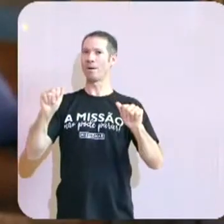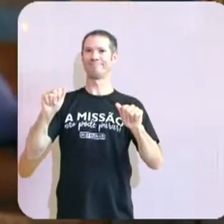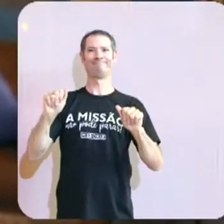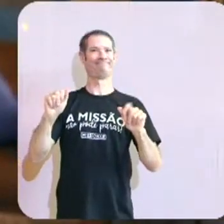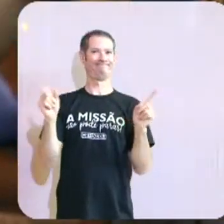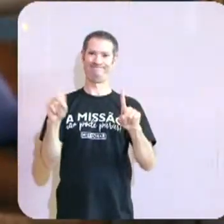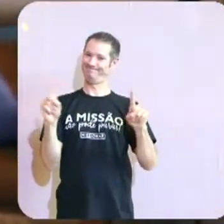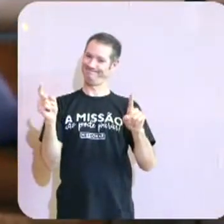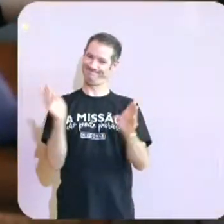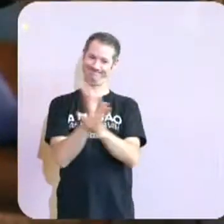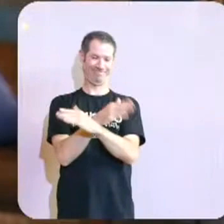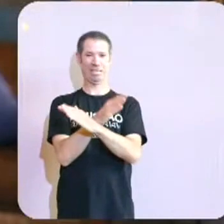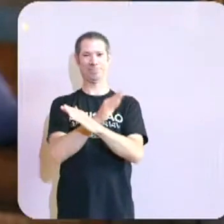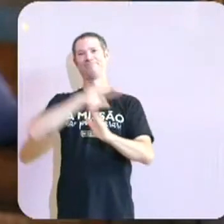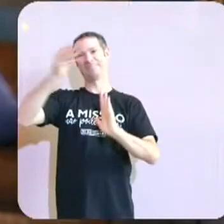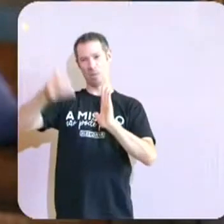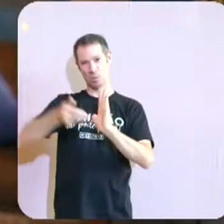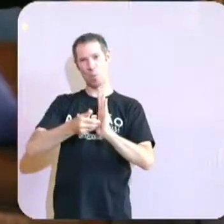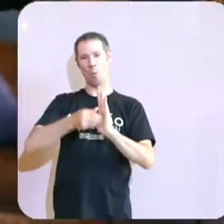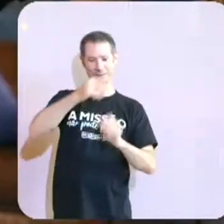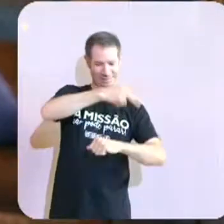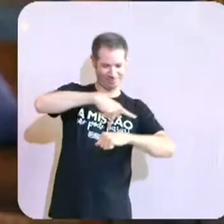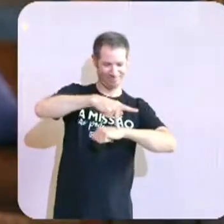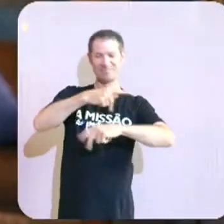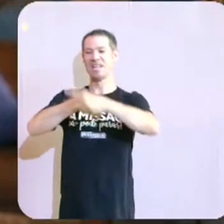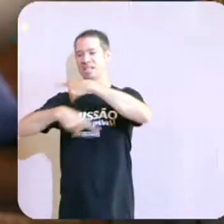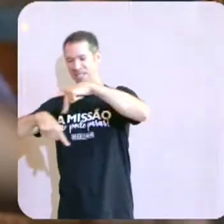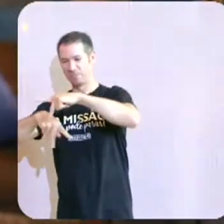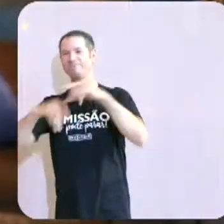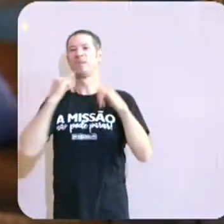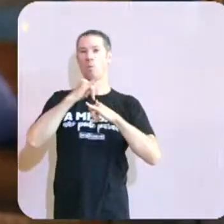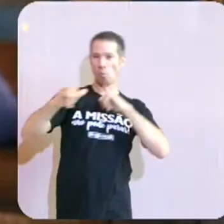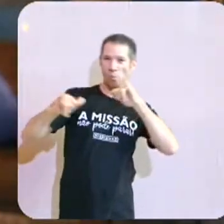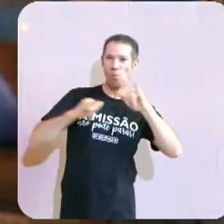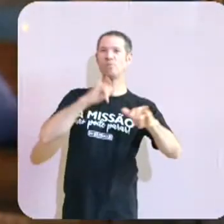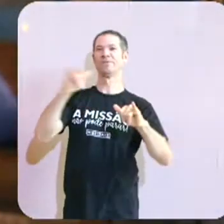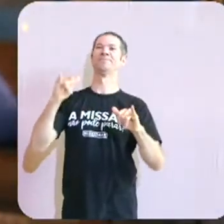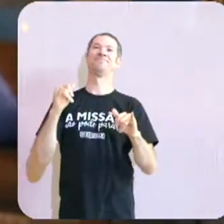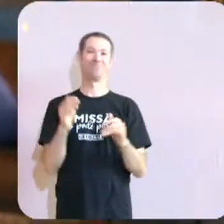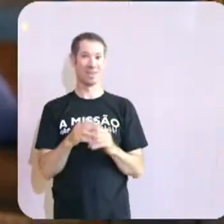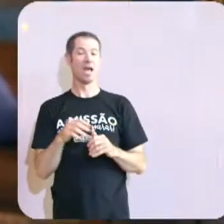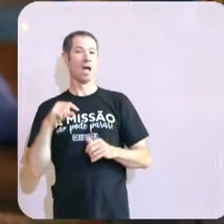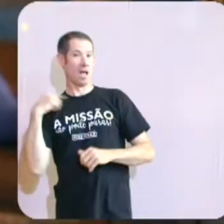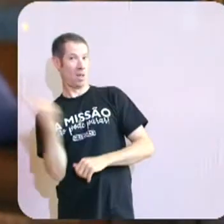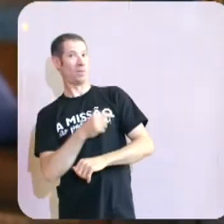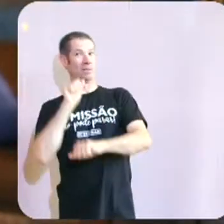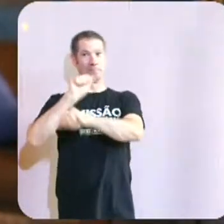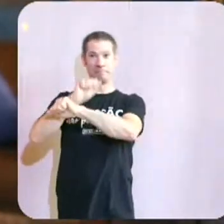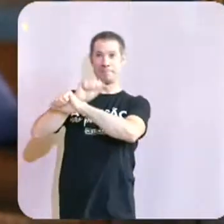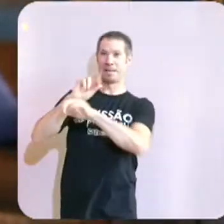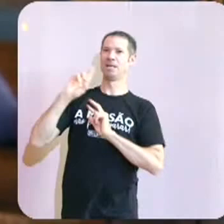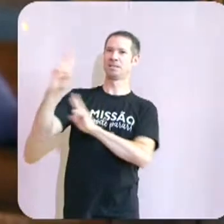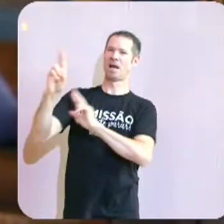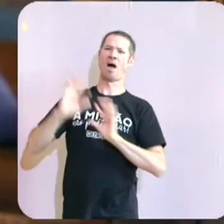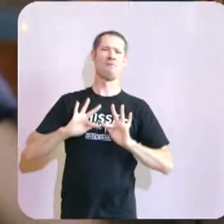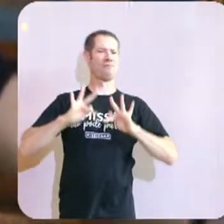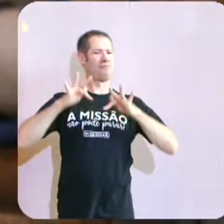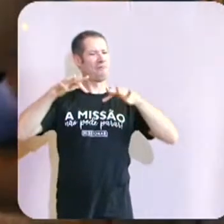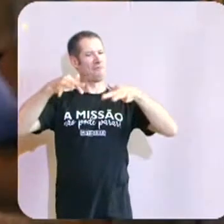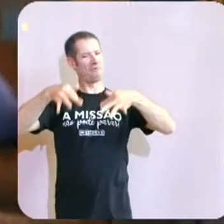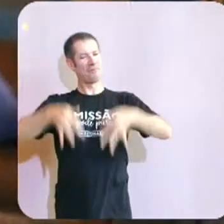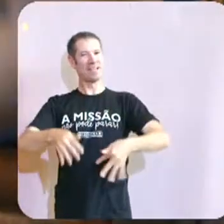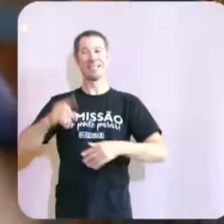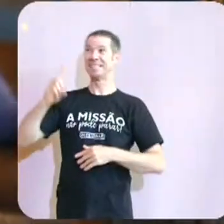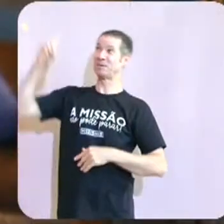impedida. Todos em todas as nações ouvirão a mensagem, mas a nossa esperança está naquele dia, no fim.